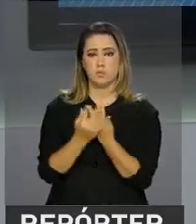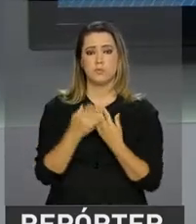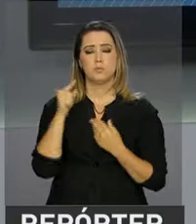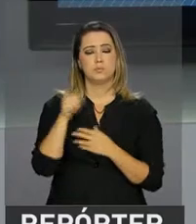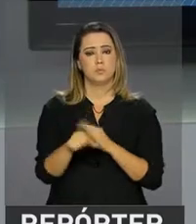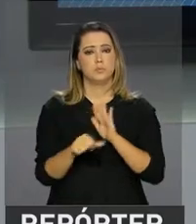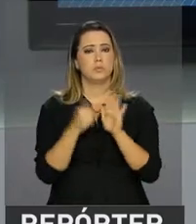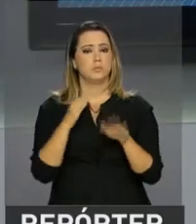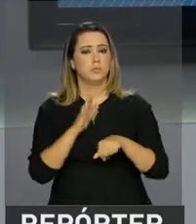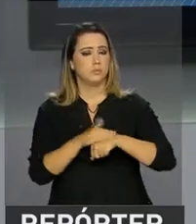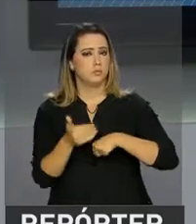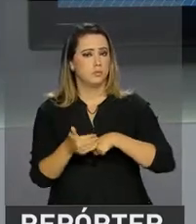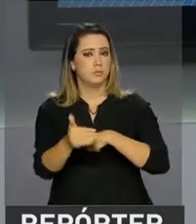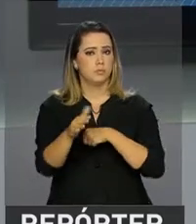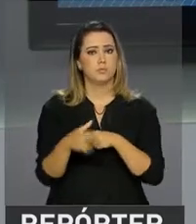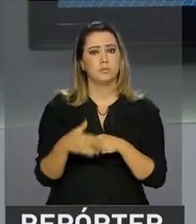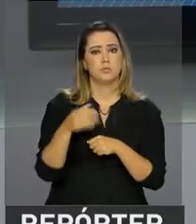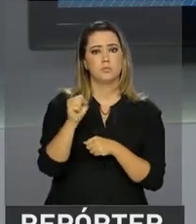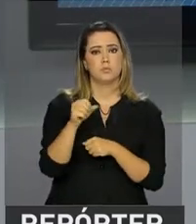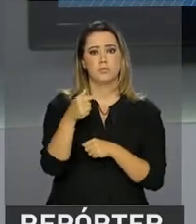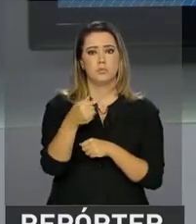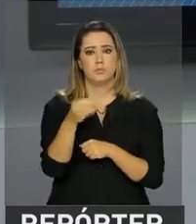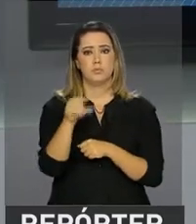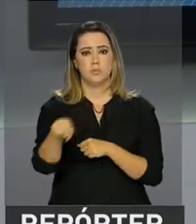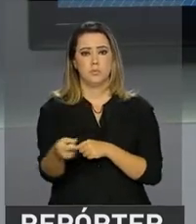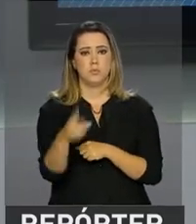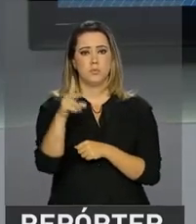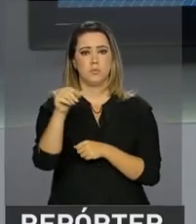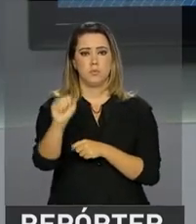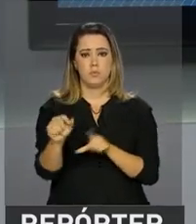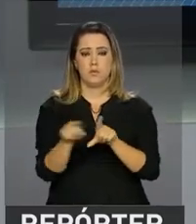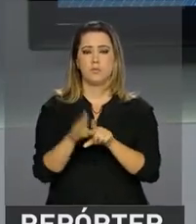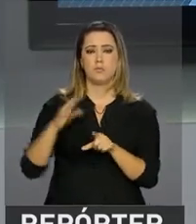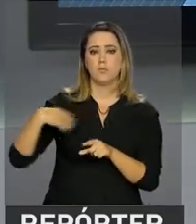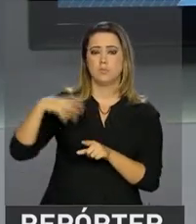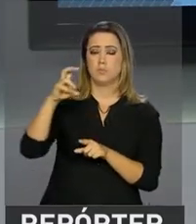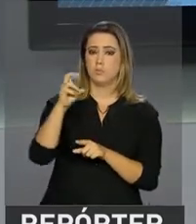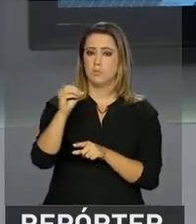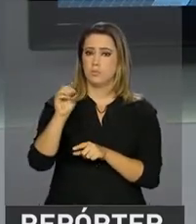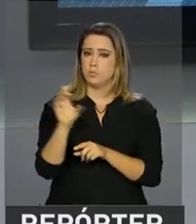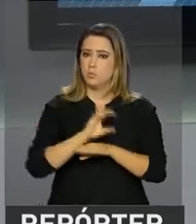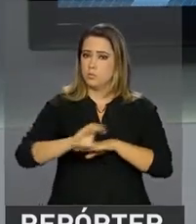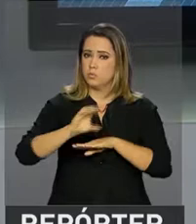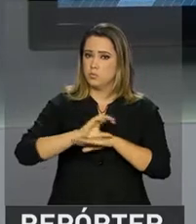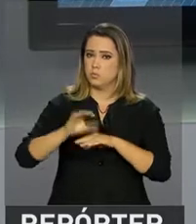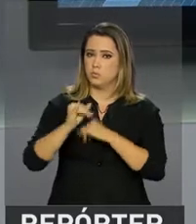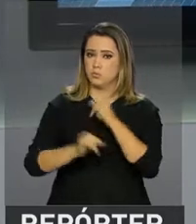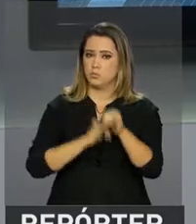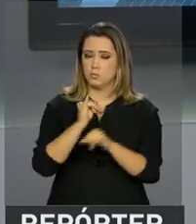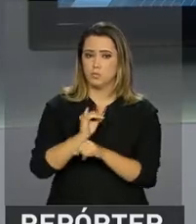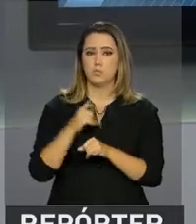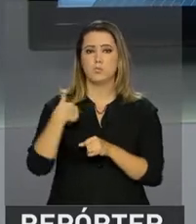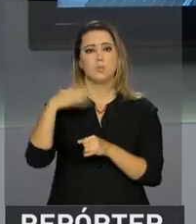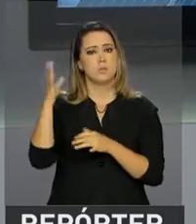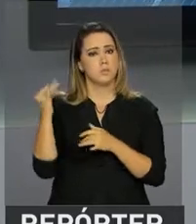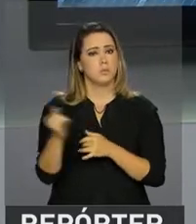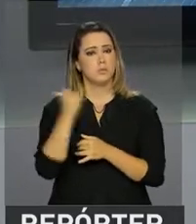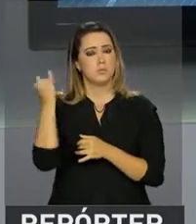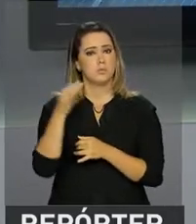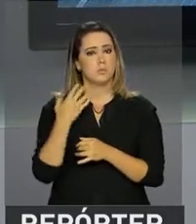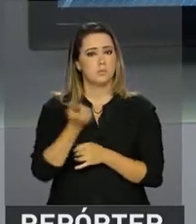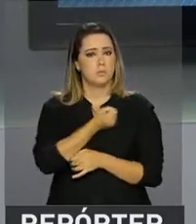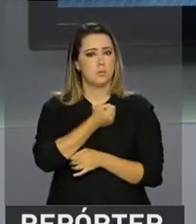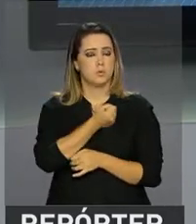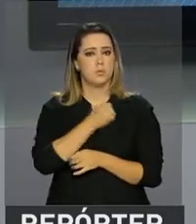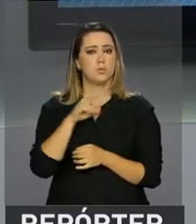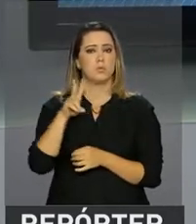nesta primeira etapa são cerca de 870 mil vagas em mais de 50 cursos online em destaque com maior